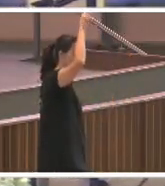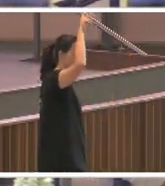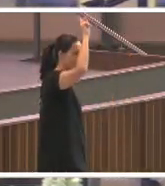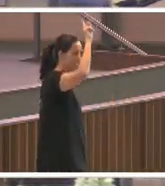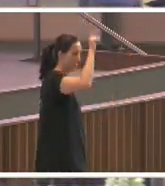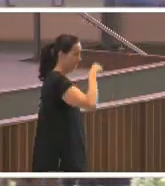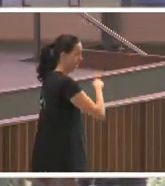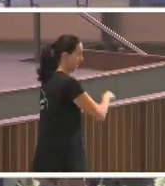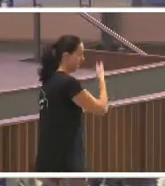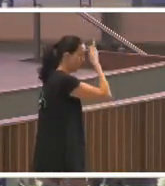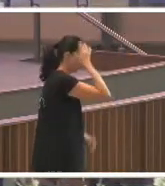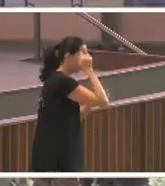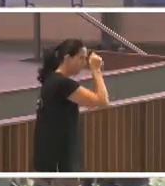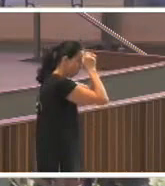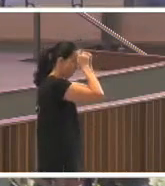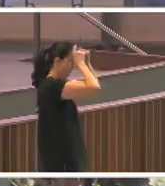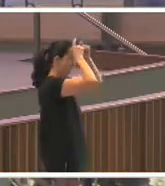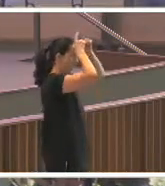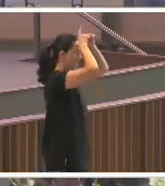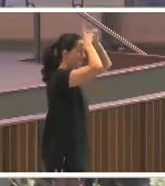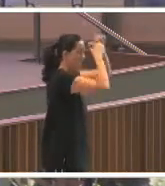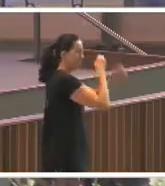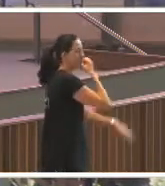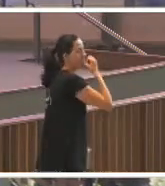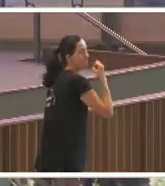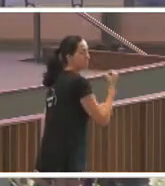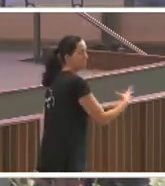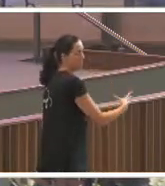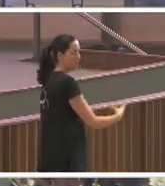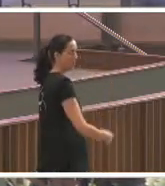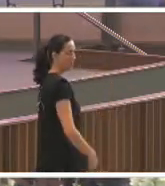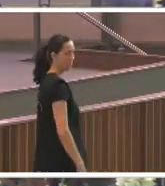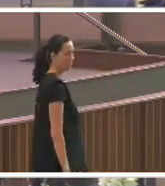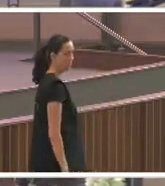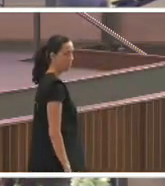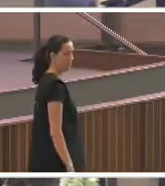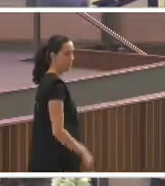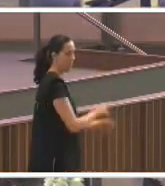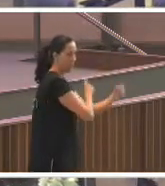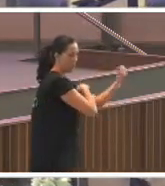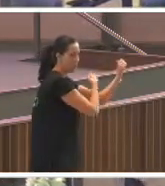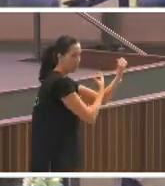Todo-Poderoso a quem ele serve. Essa é a verdadeira autoridade espiritual.